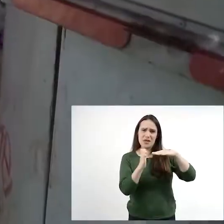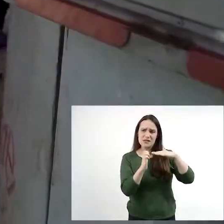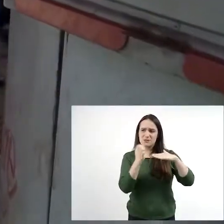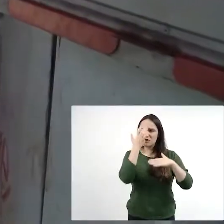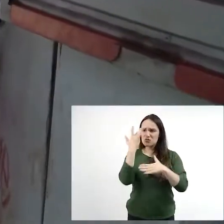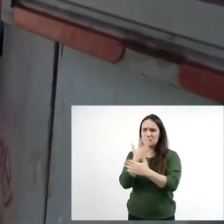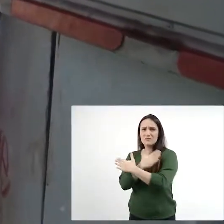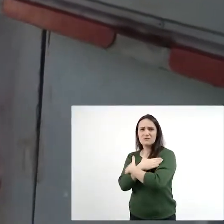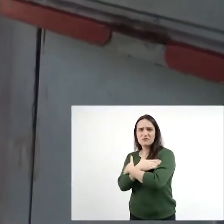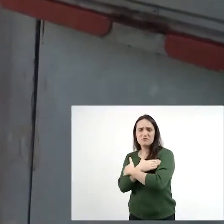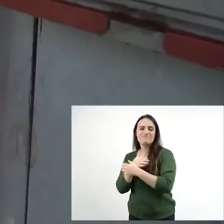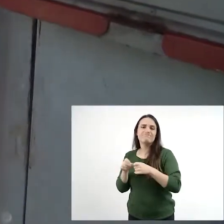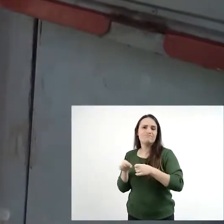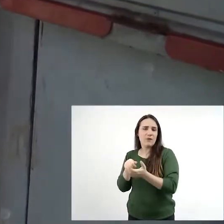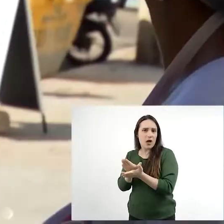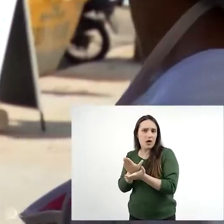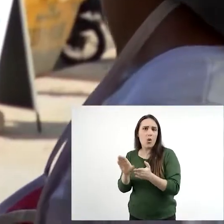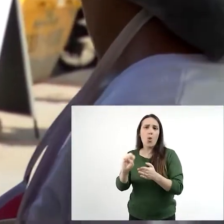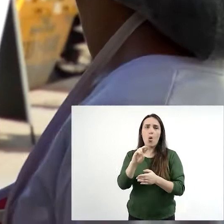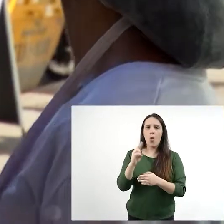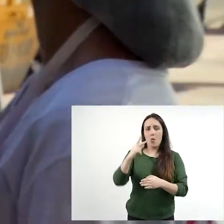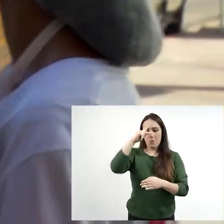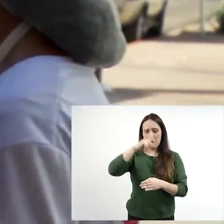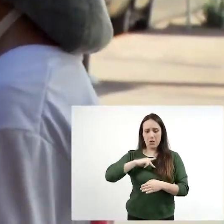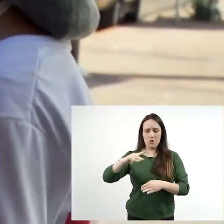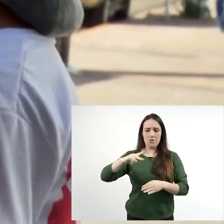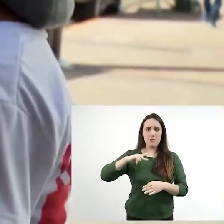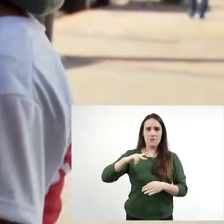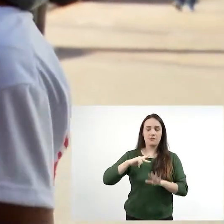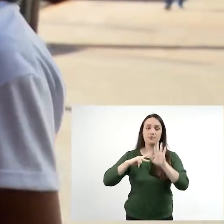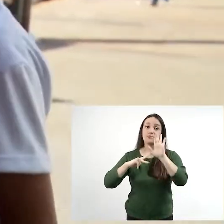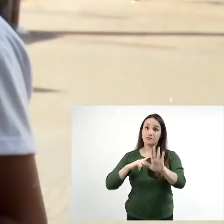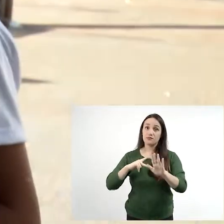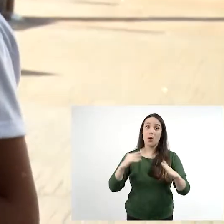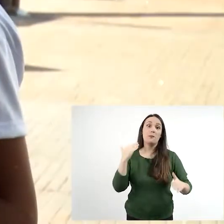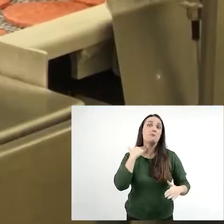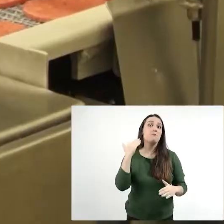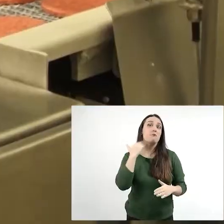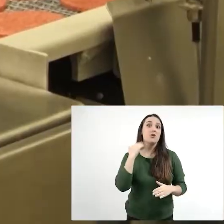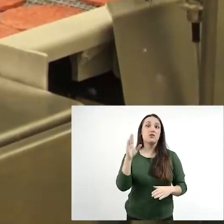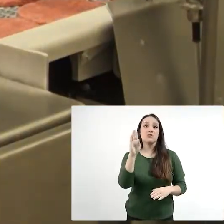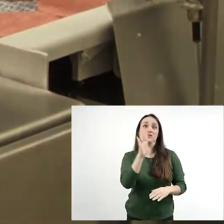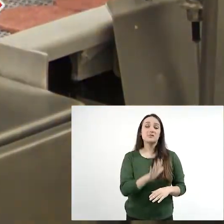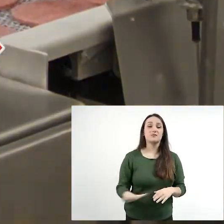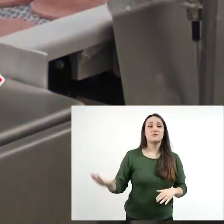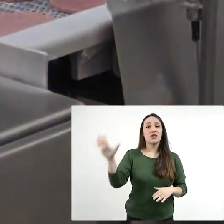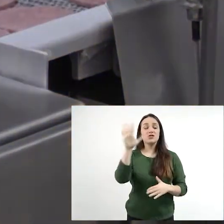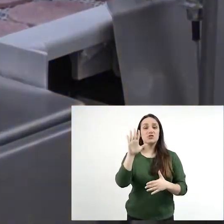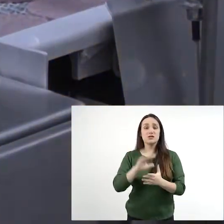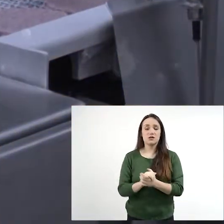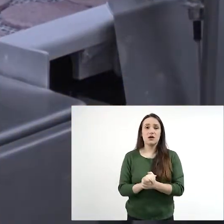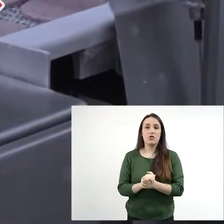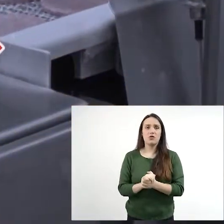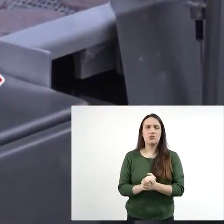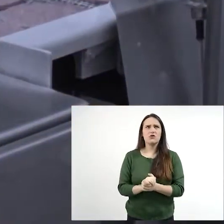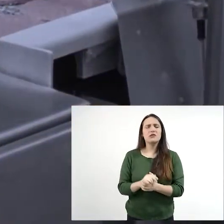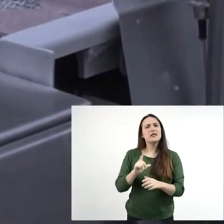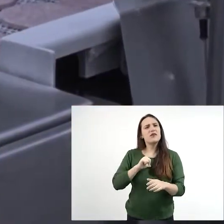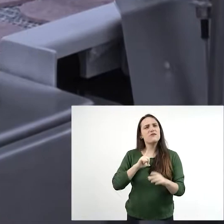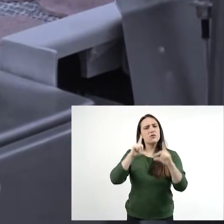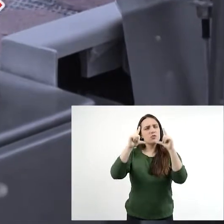quem trabalha por conta própria. Nacionalmente, o Banco Central relatou em abril uma redução de